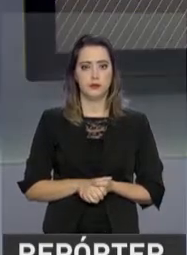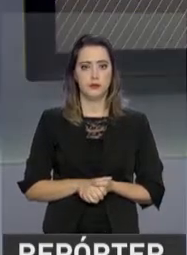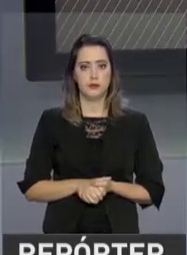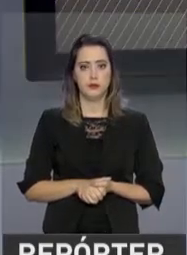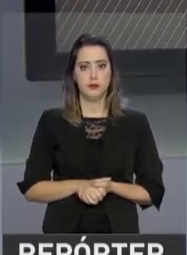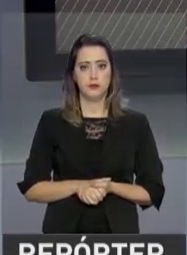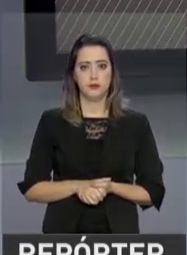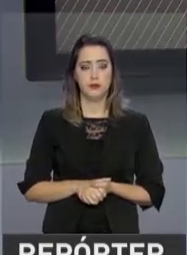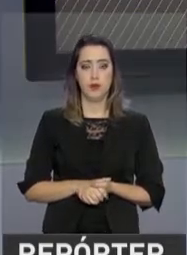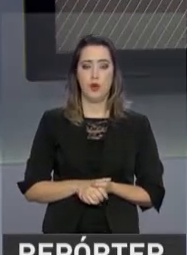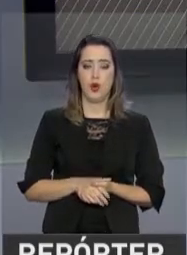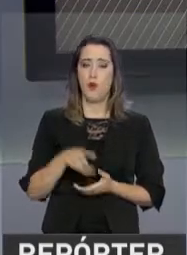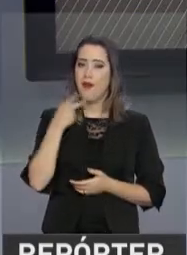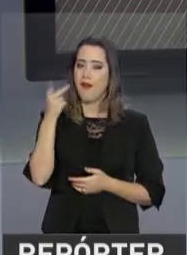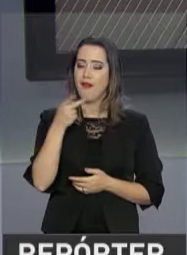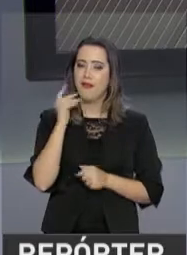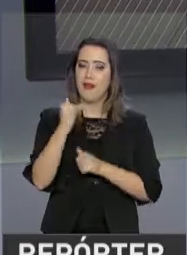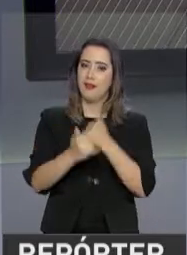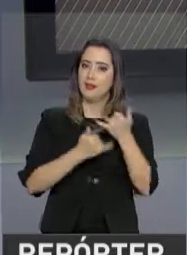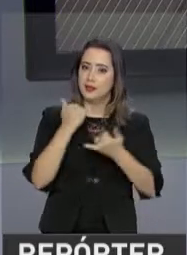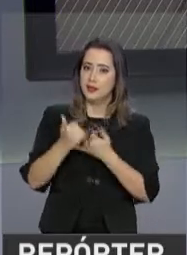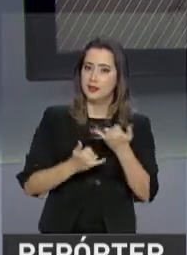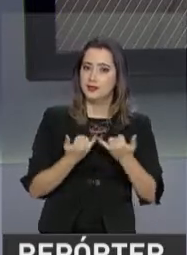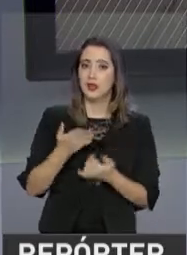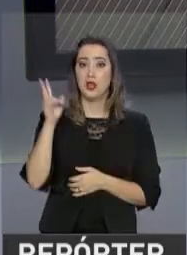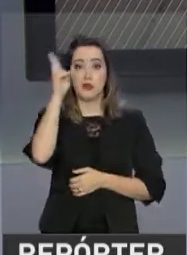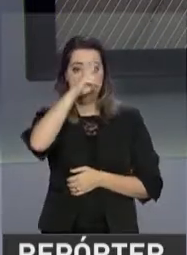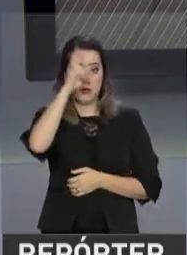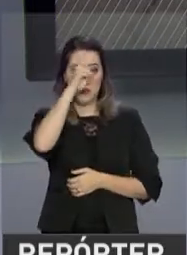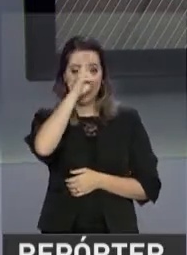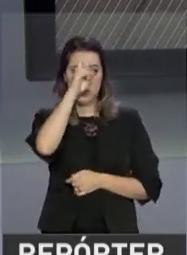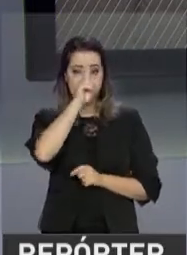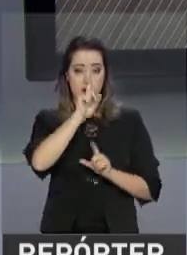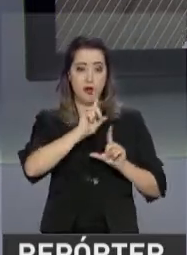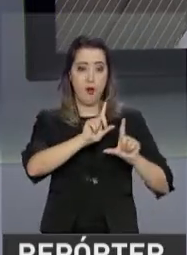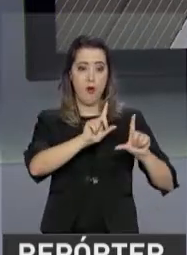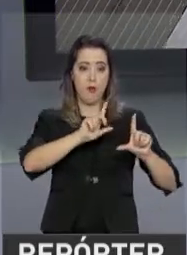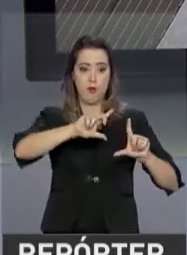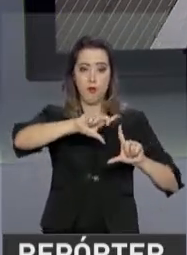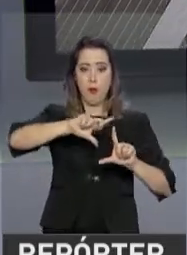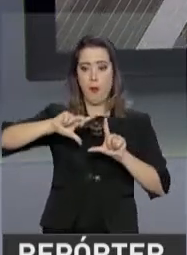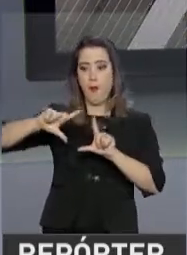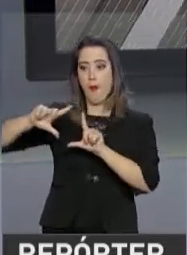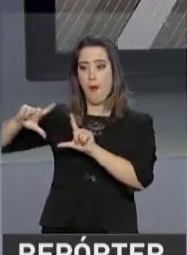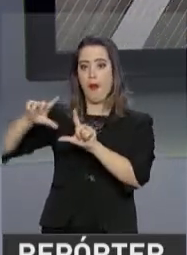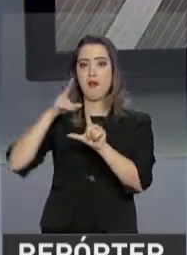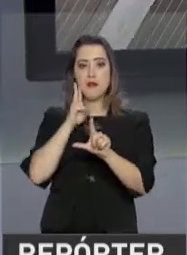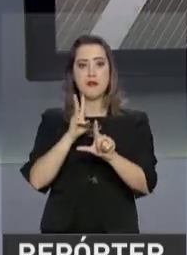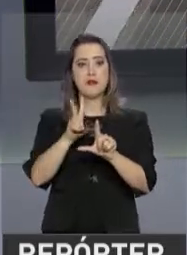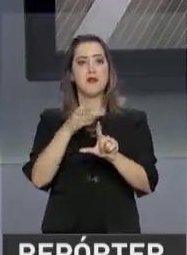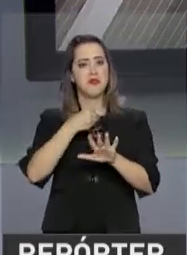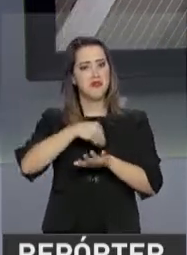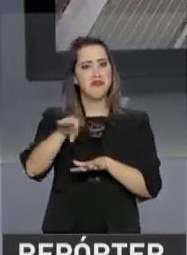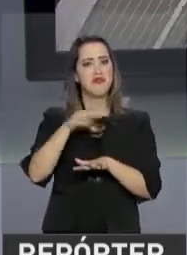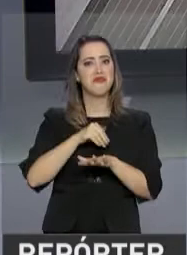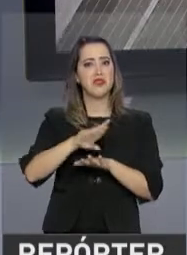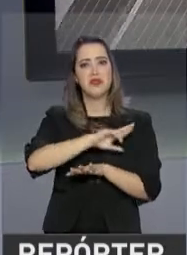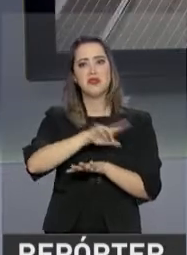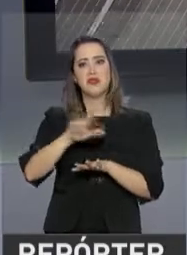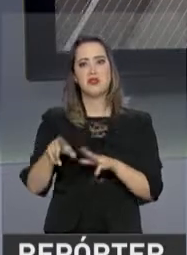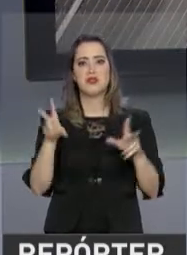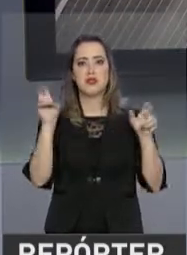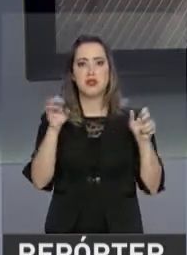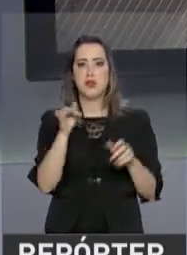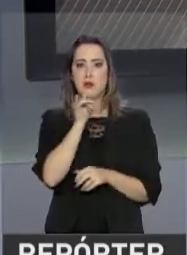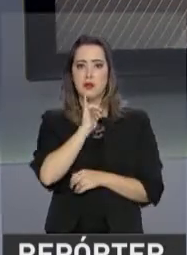com uma linguagem lúdica e coloquial as histórias em quadrinhos levam também informação sobre os mais variados temas como por